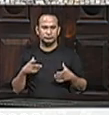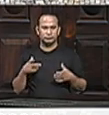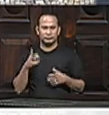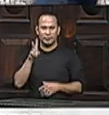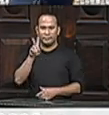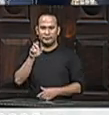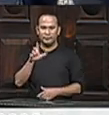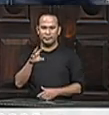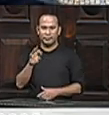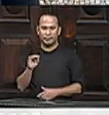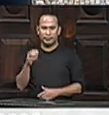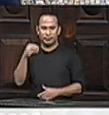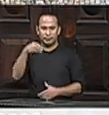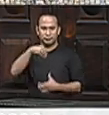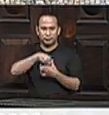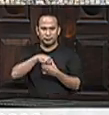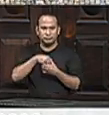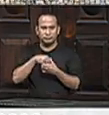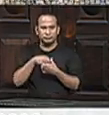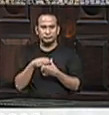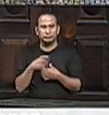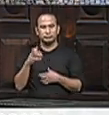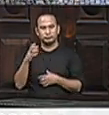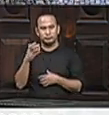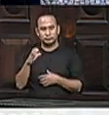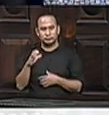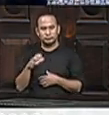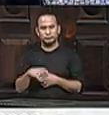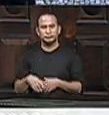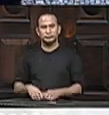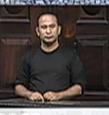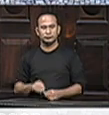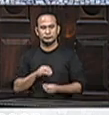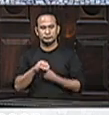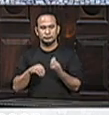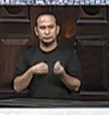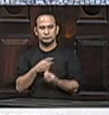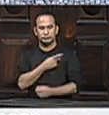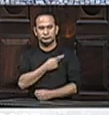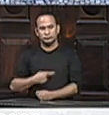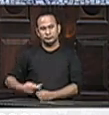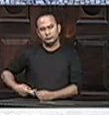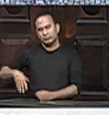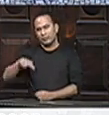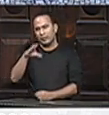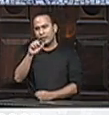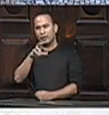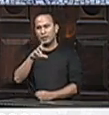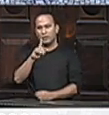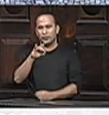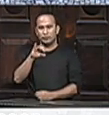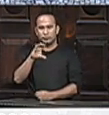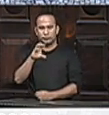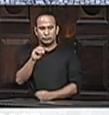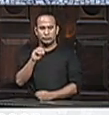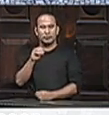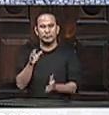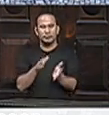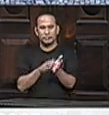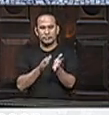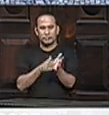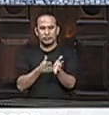assumir a presidência do Conselho. Então, é uma representante do Sindicato dos Panificadores de Niterói, que assume hoje, na condição de